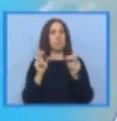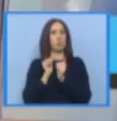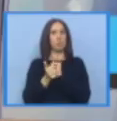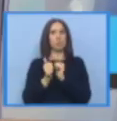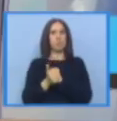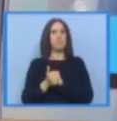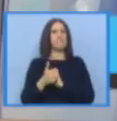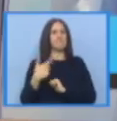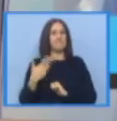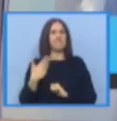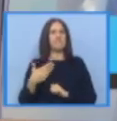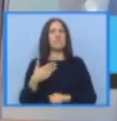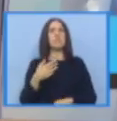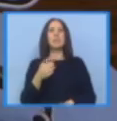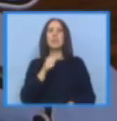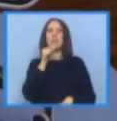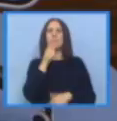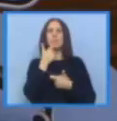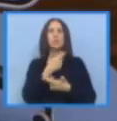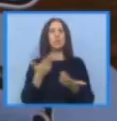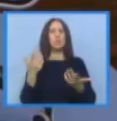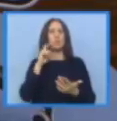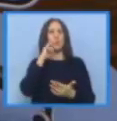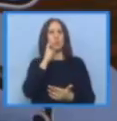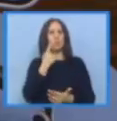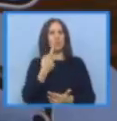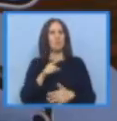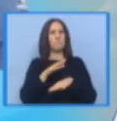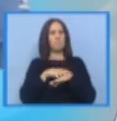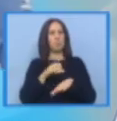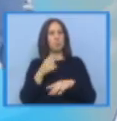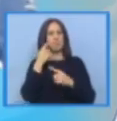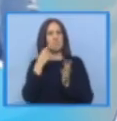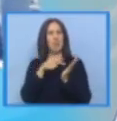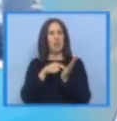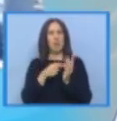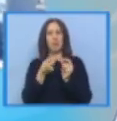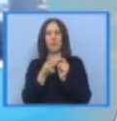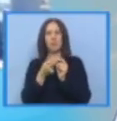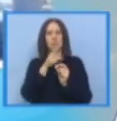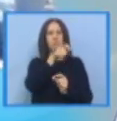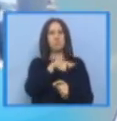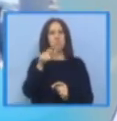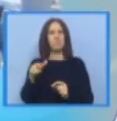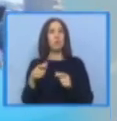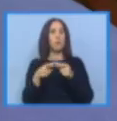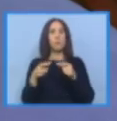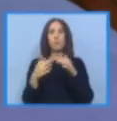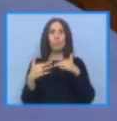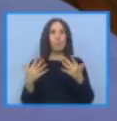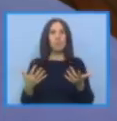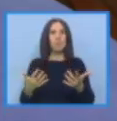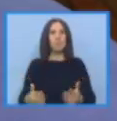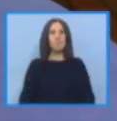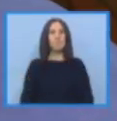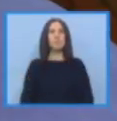desportivos, até, em que tudo já é suspeito pelo simples facto de aparecer ao pé deste, ao pé daquele, um bilhete de futebol. Exatamente,